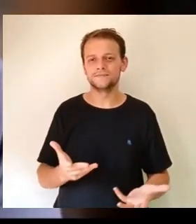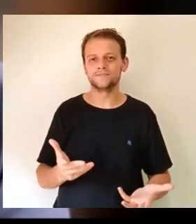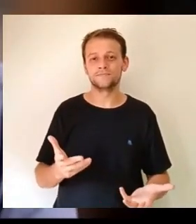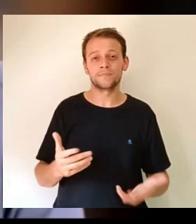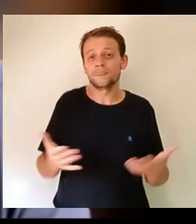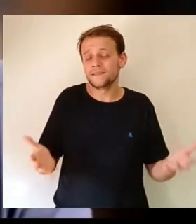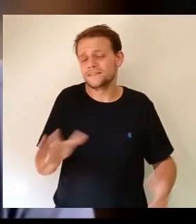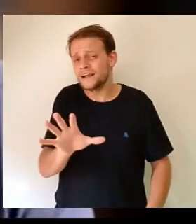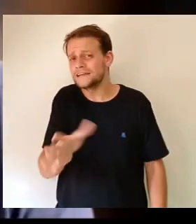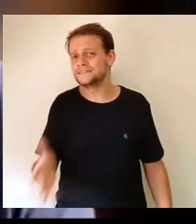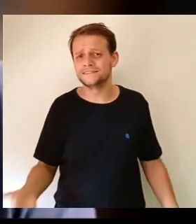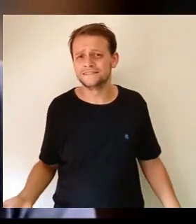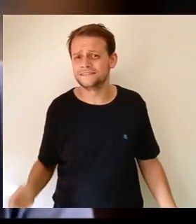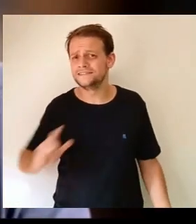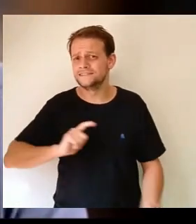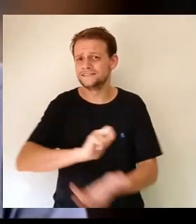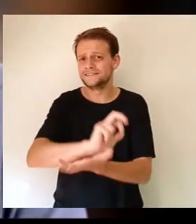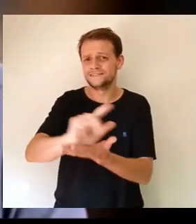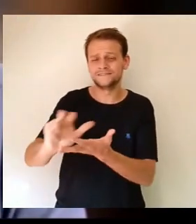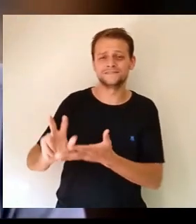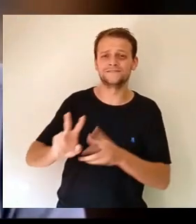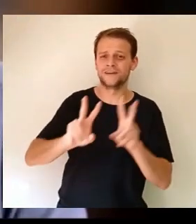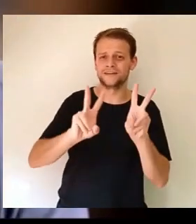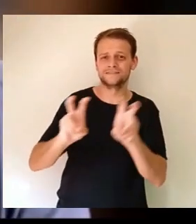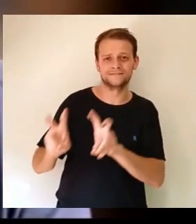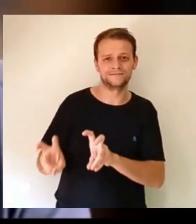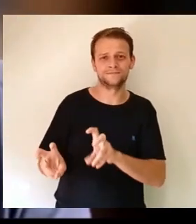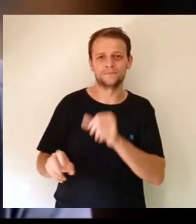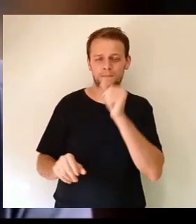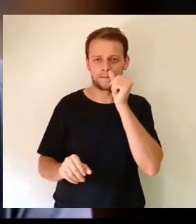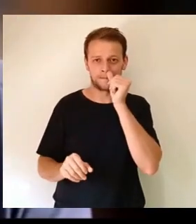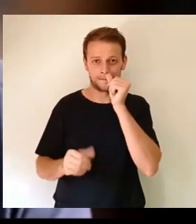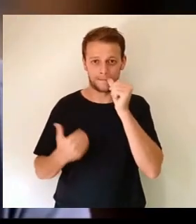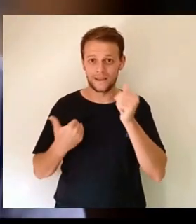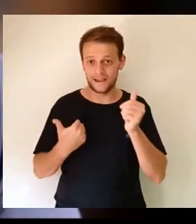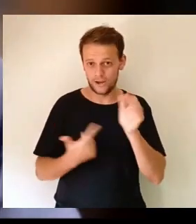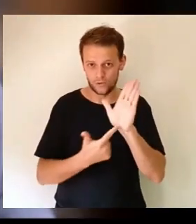você ter essa. Ele funcionava muito assim, né?